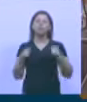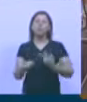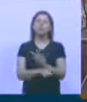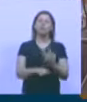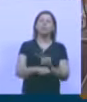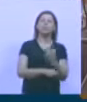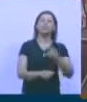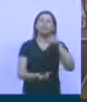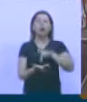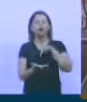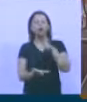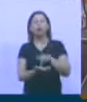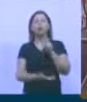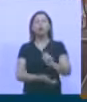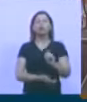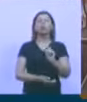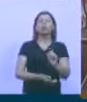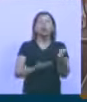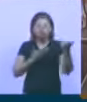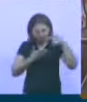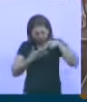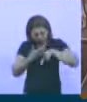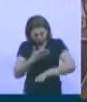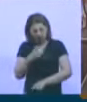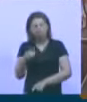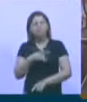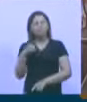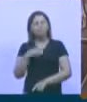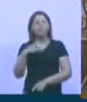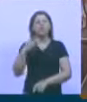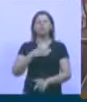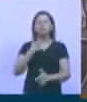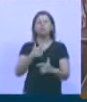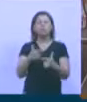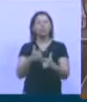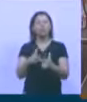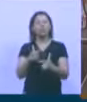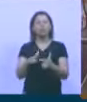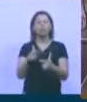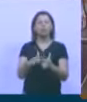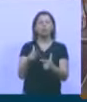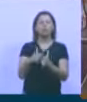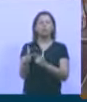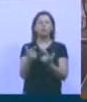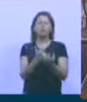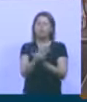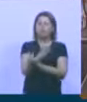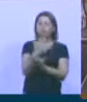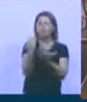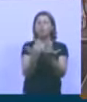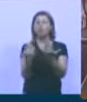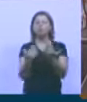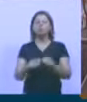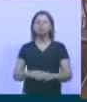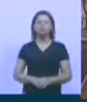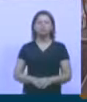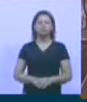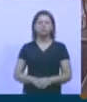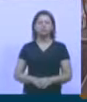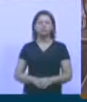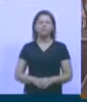de fato as raízes, as causas dos meus problemas emocionais. And that is the most